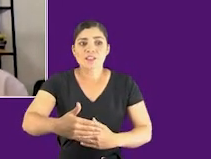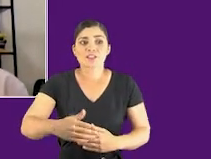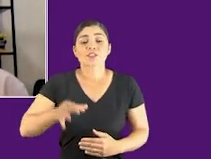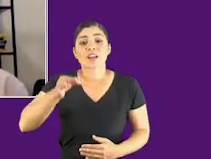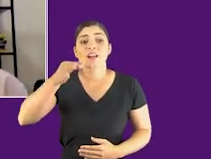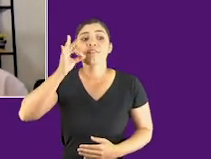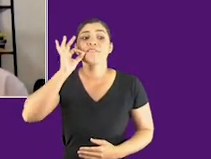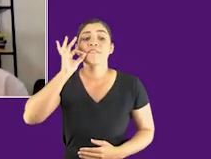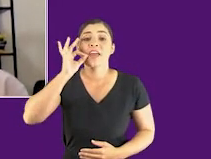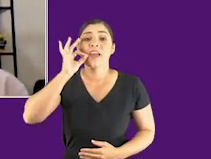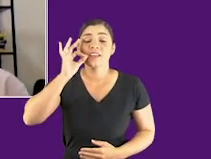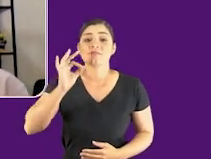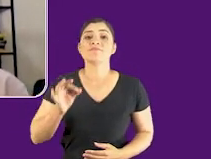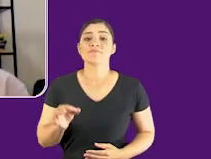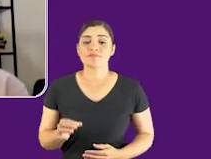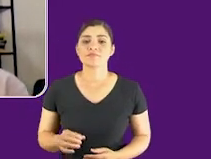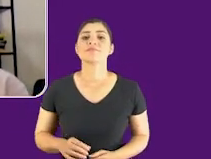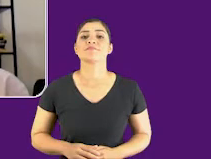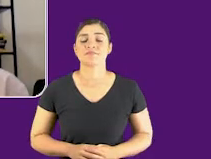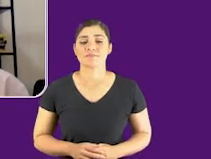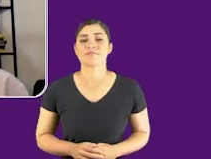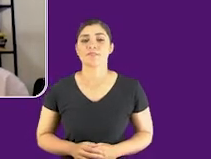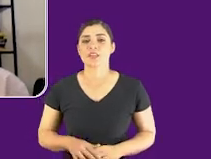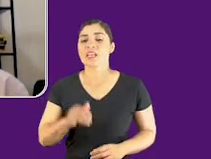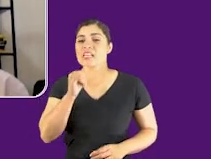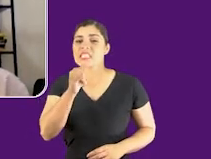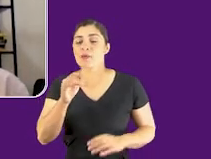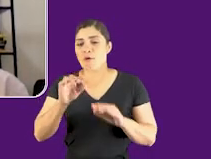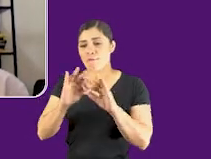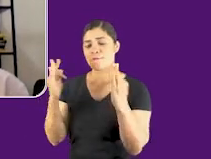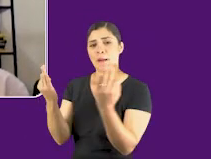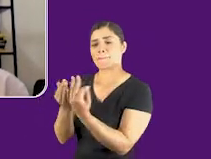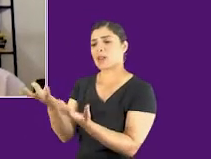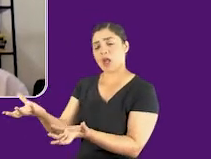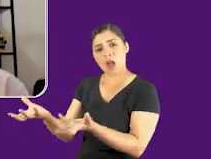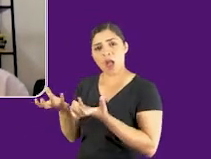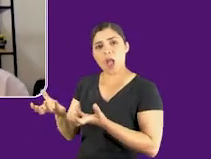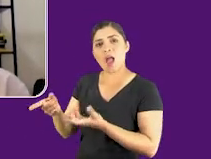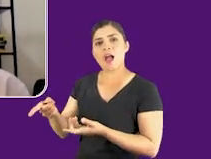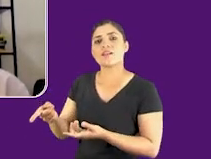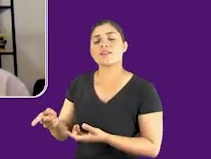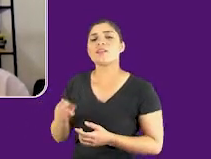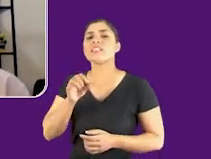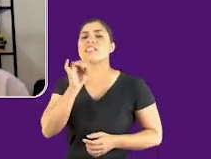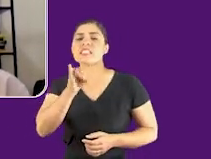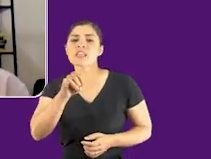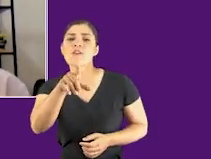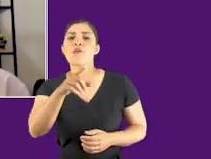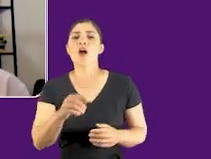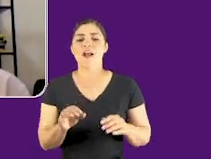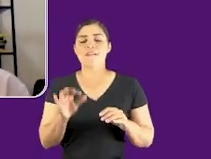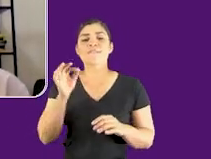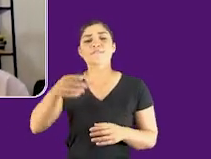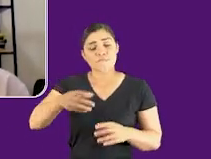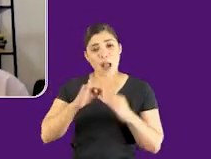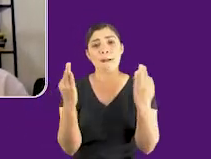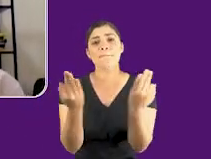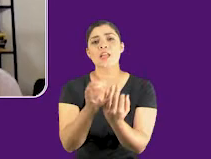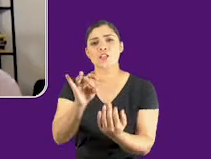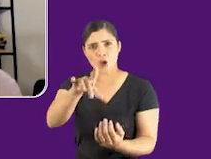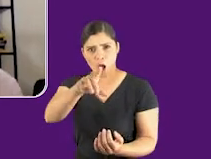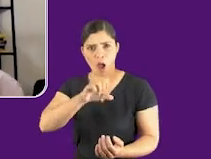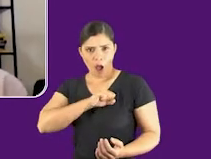variedades como você quer como a família tua quer por exemplo se você na tua família é só você que gosta do